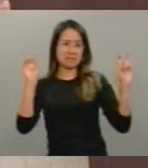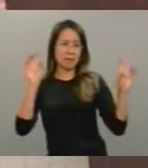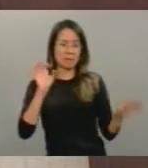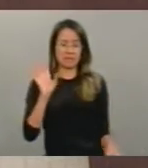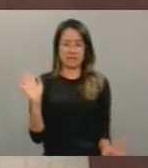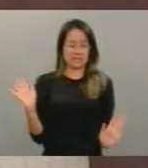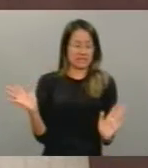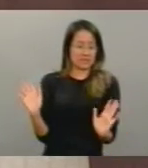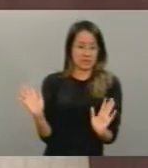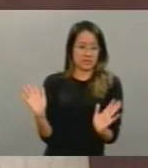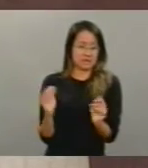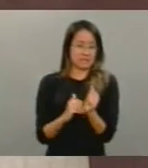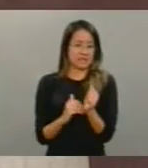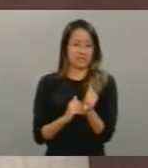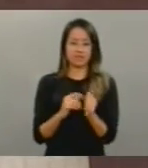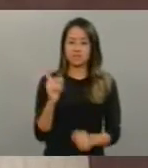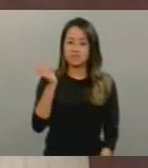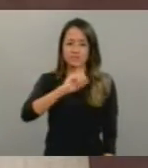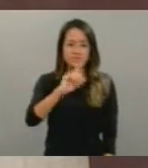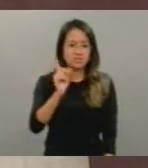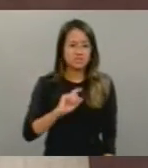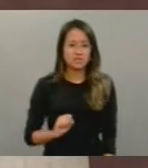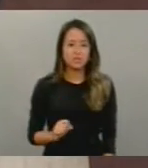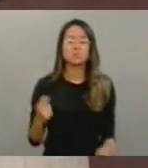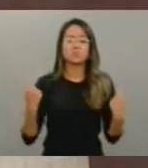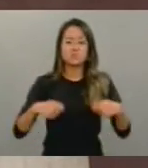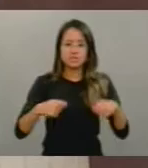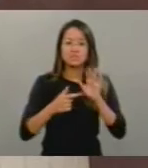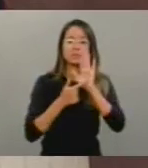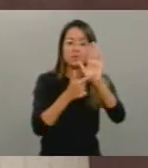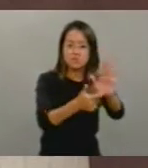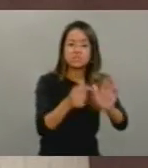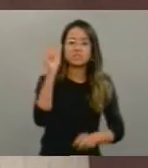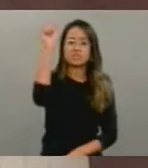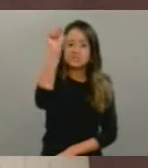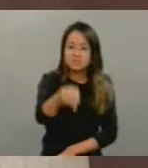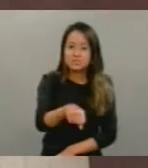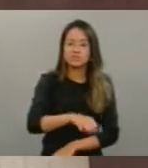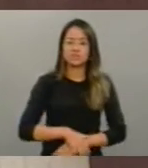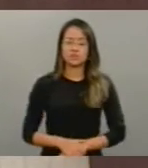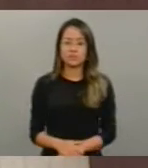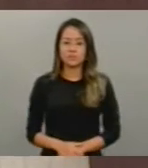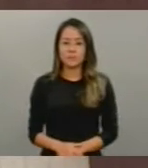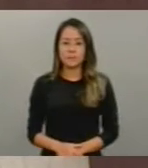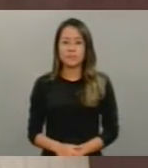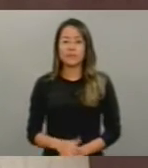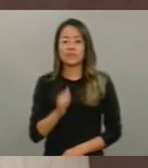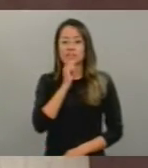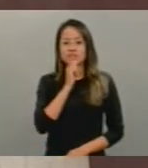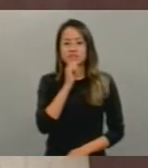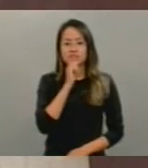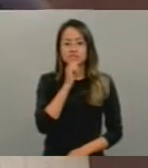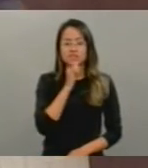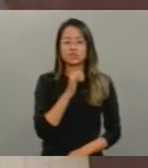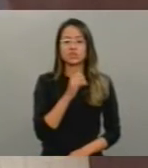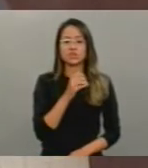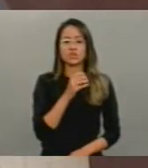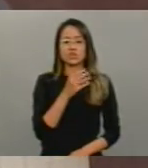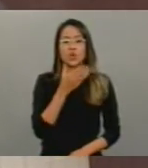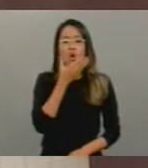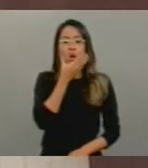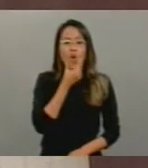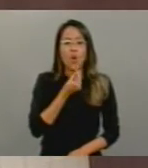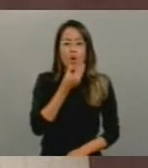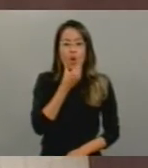planejamento familiar compartilhado entre homens e mulheres, porque não é possível que os homens dediquem às mulheres exclusivamente a tarefa da